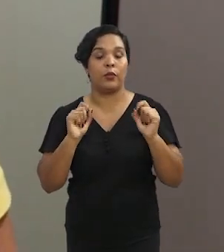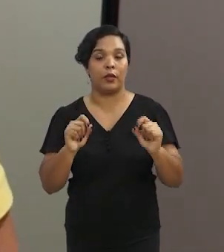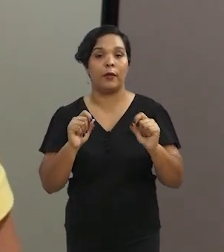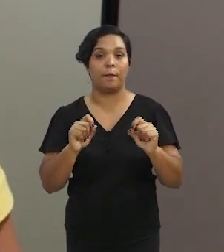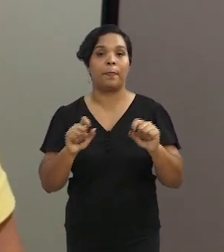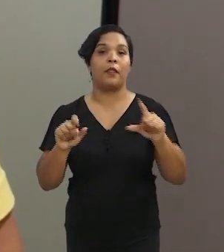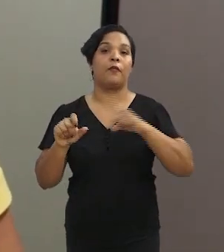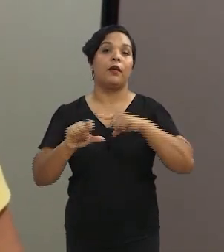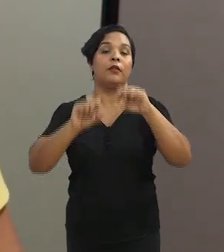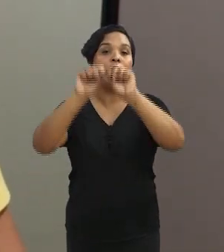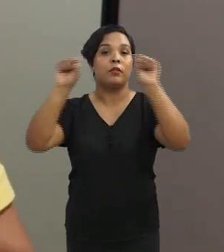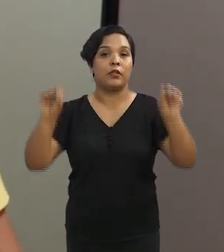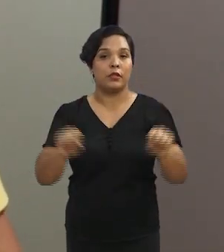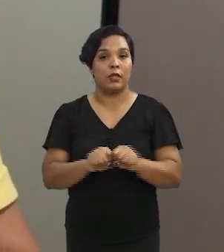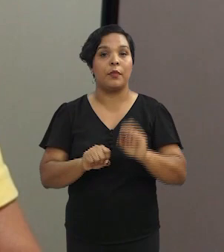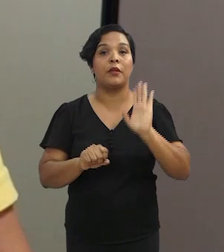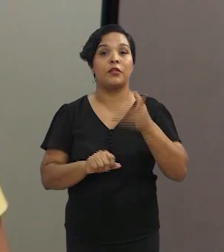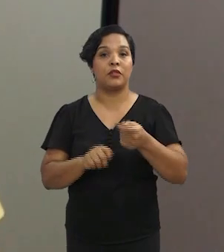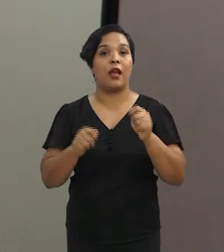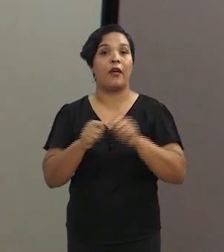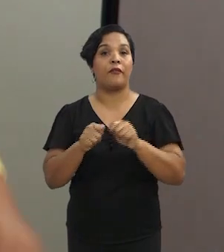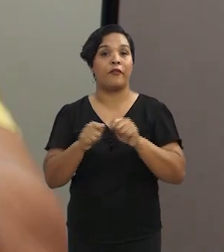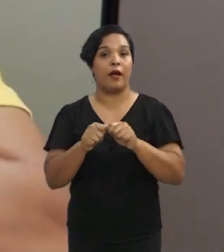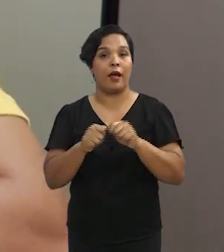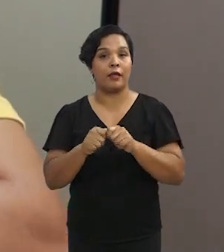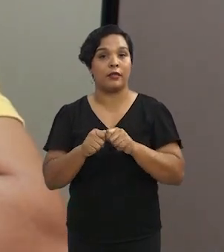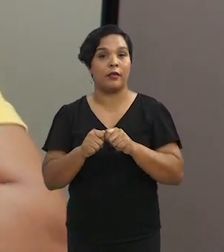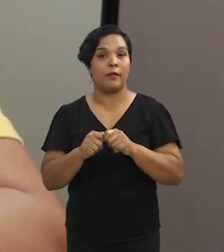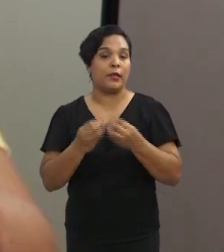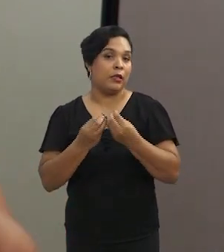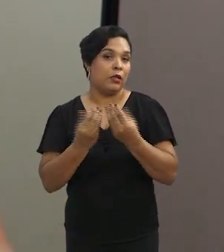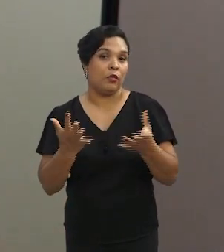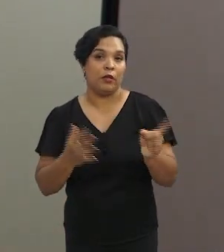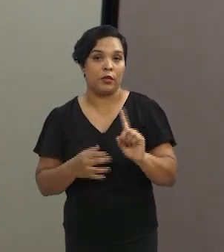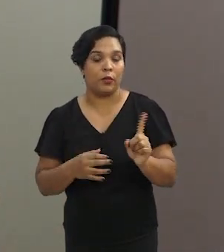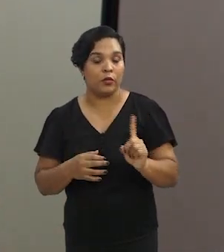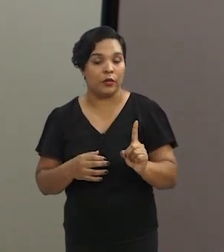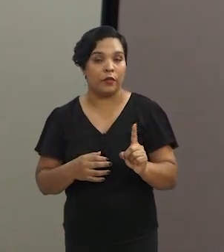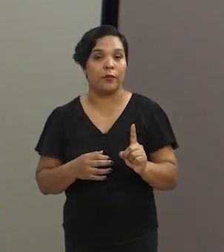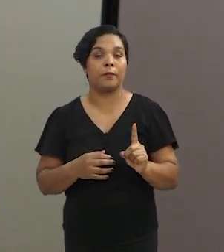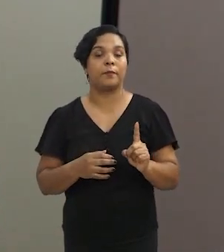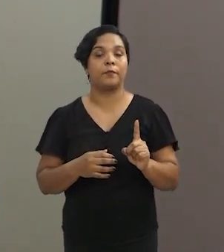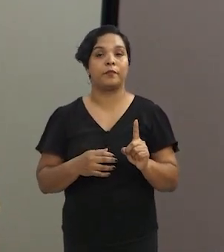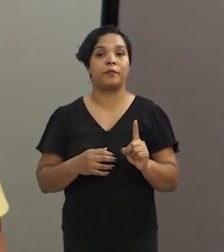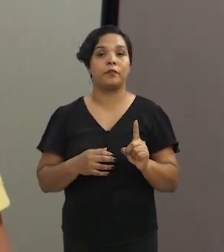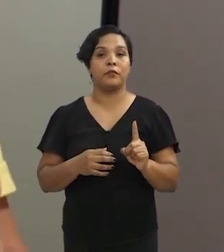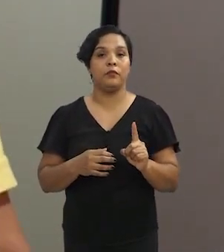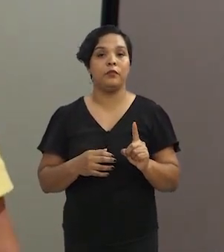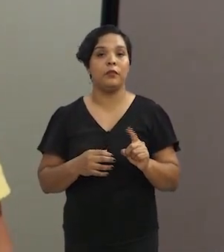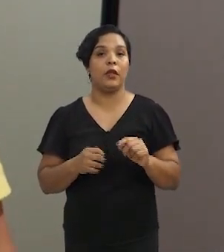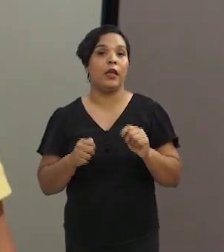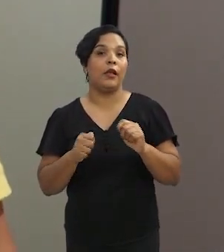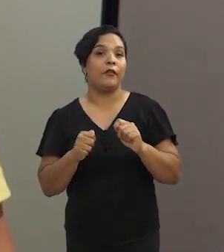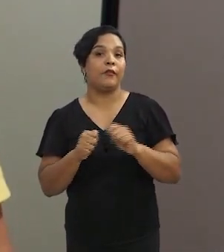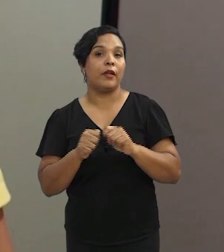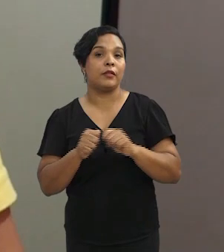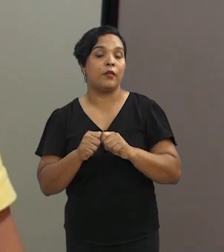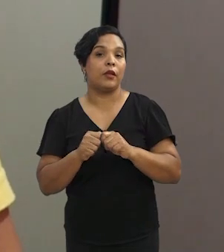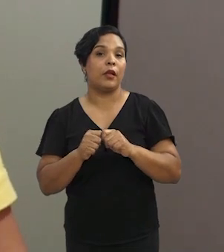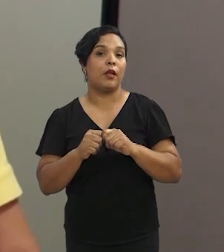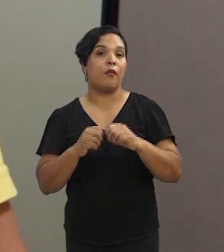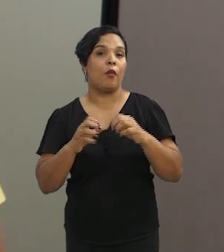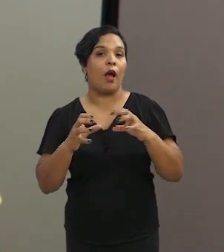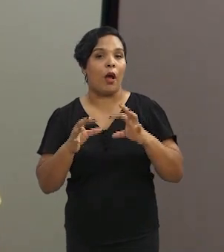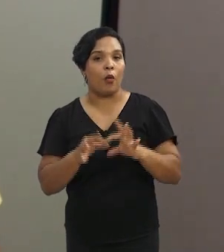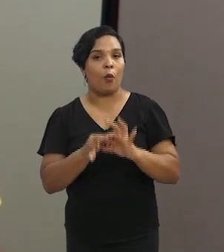momento, a gente vai ter um sistema onde a gente já faz isso daqui, mas não está disponível ainda no banco, mas realizar